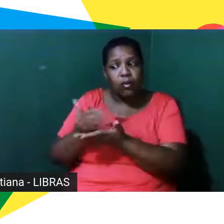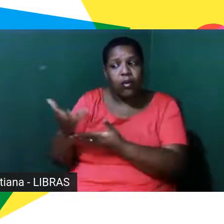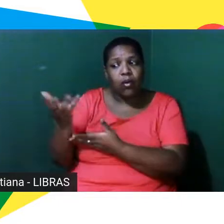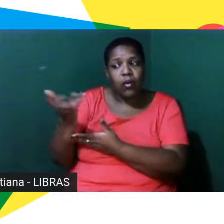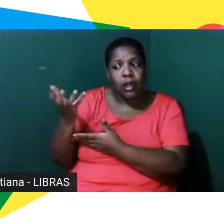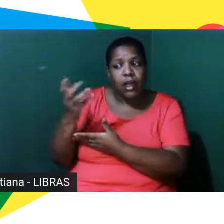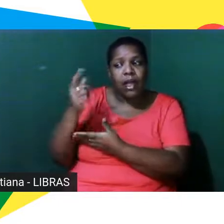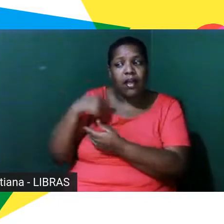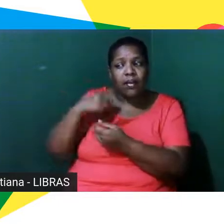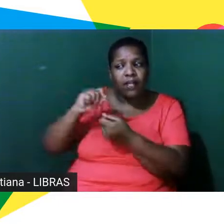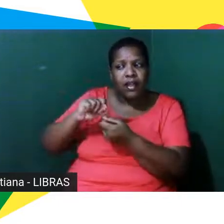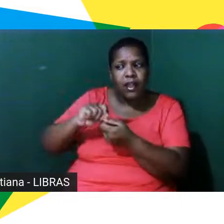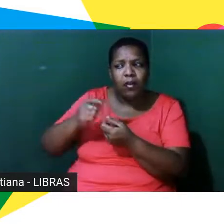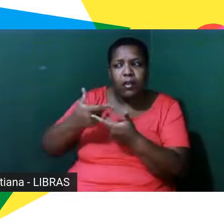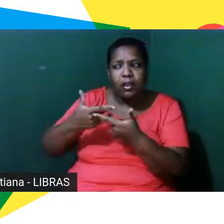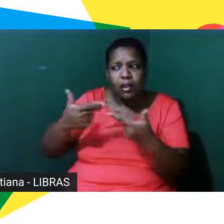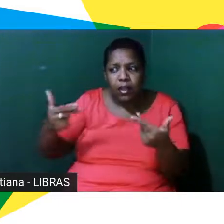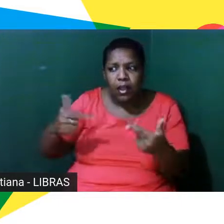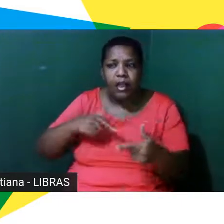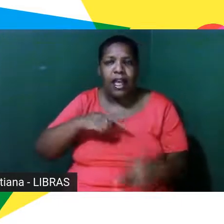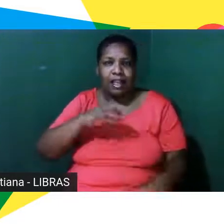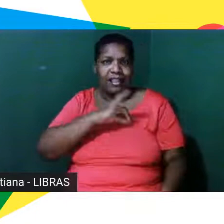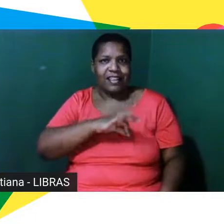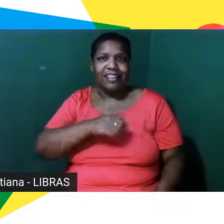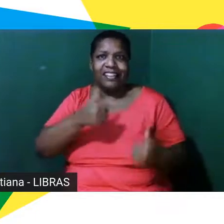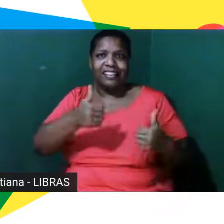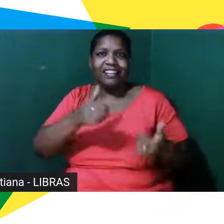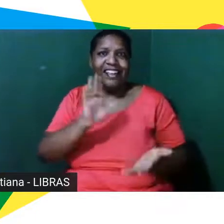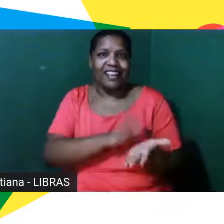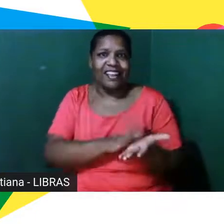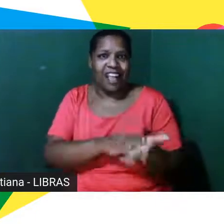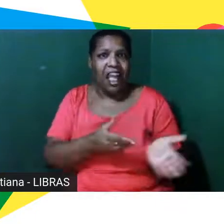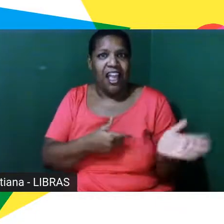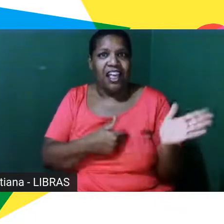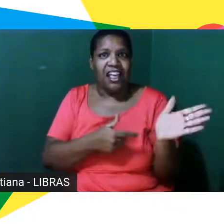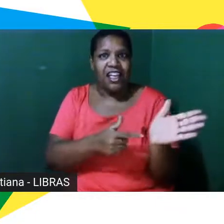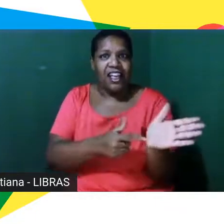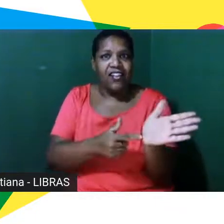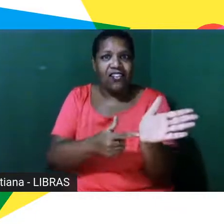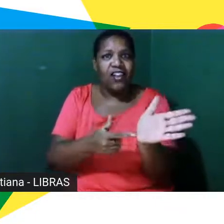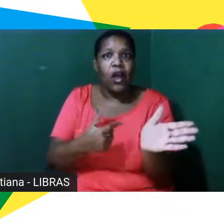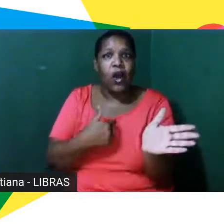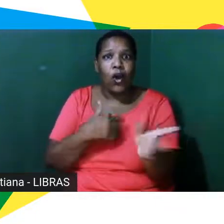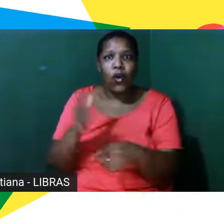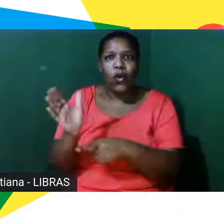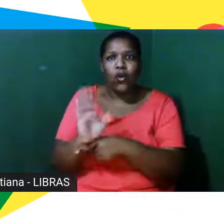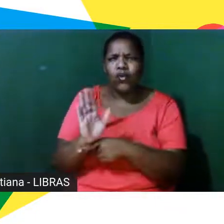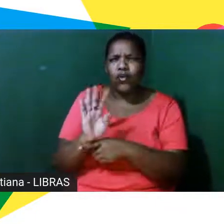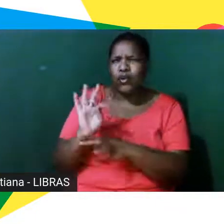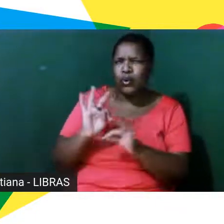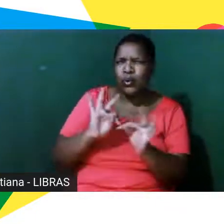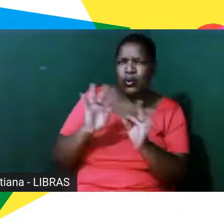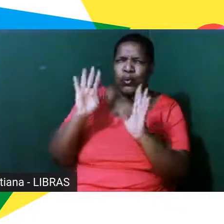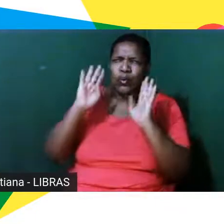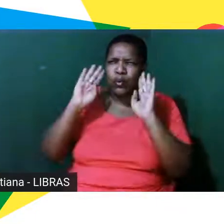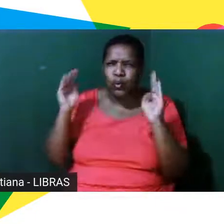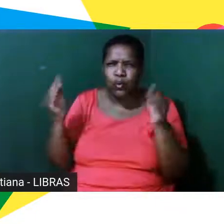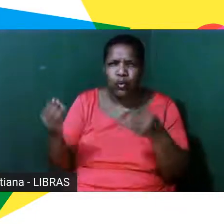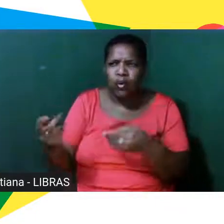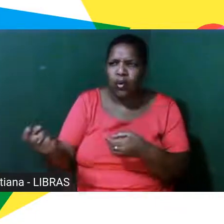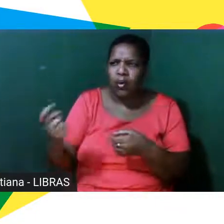muita coisa eu queria mostrar aqui o meu salário está valendo a pena e os meus primeiros vídeos todos voltaram